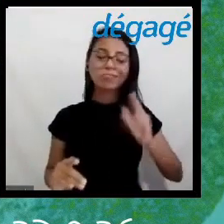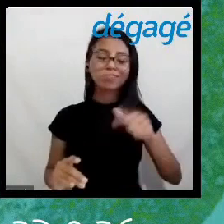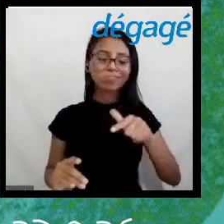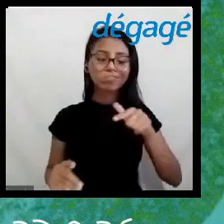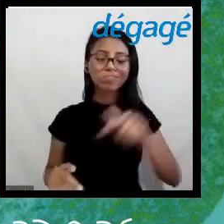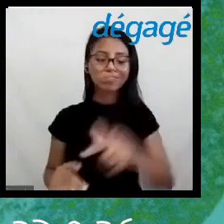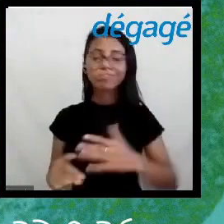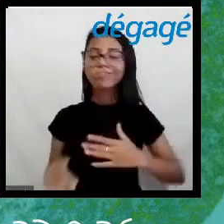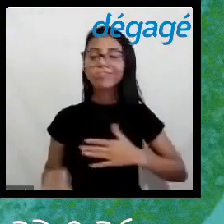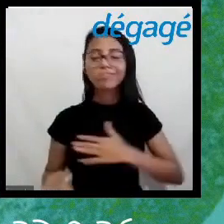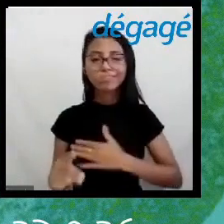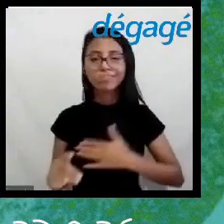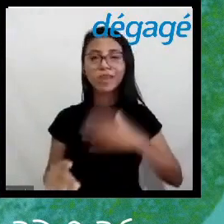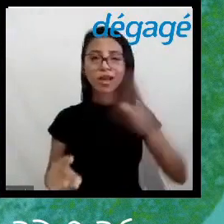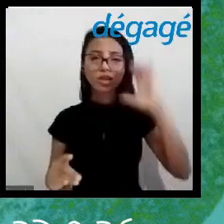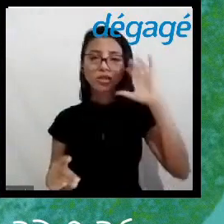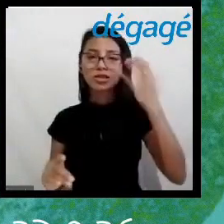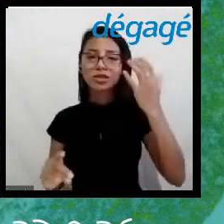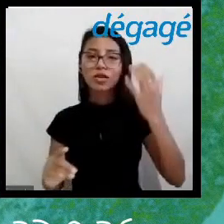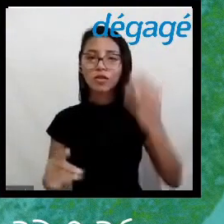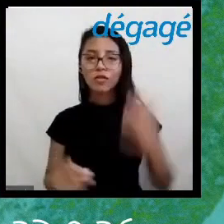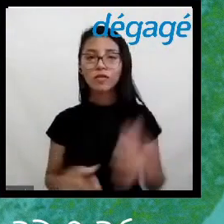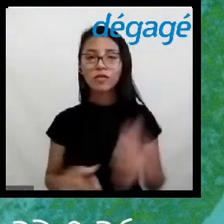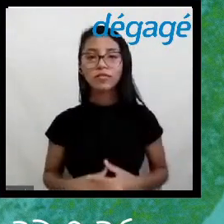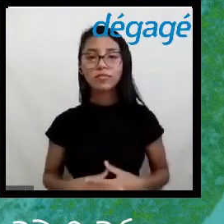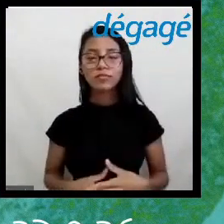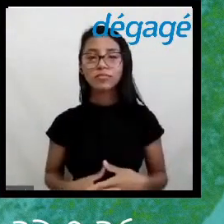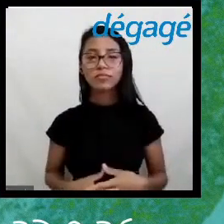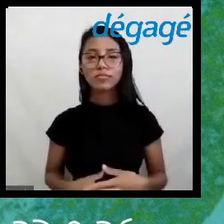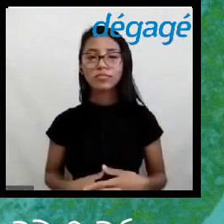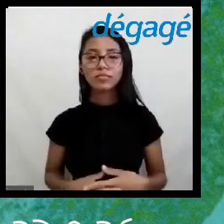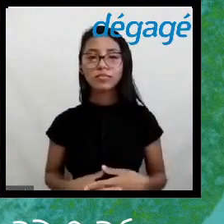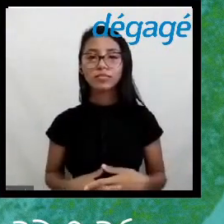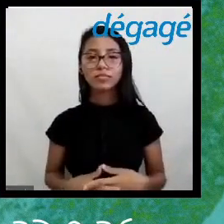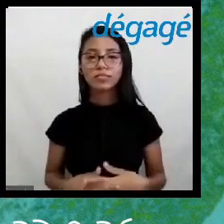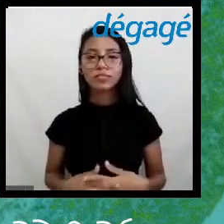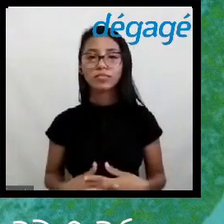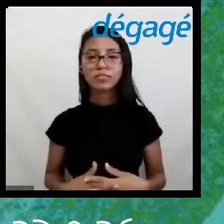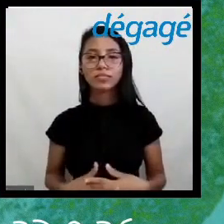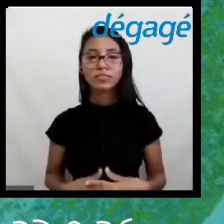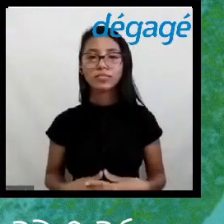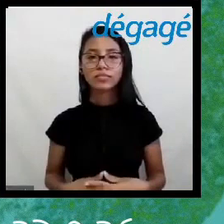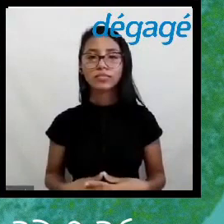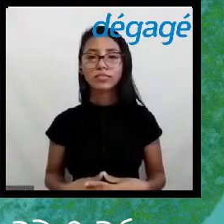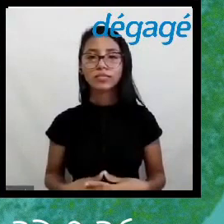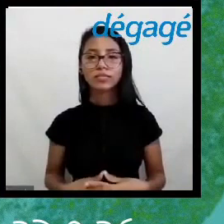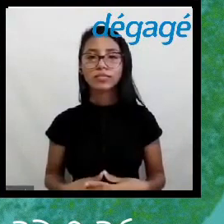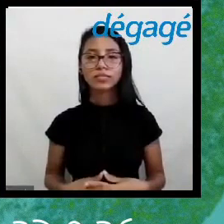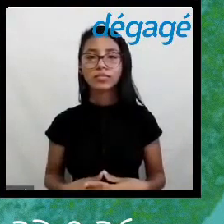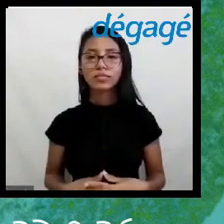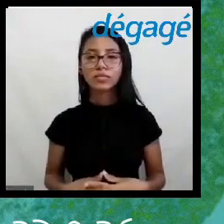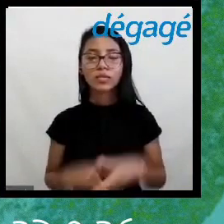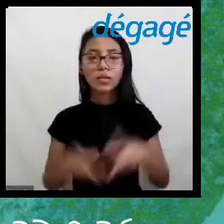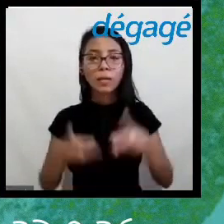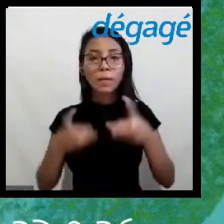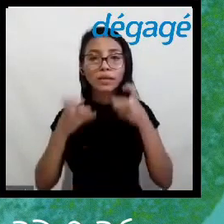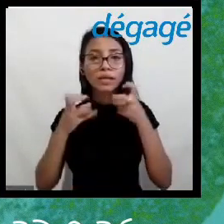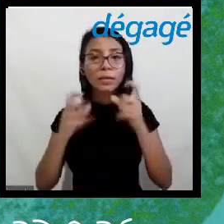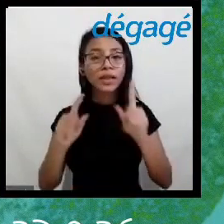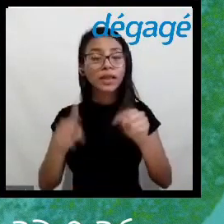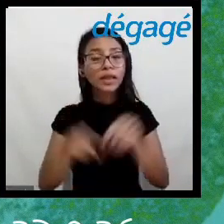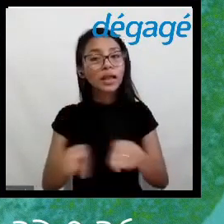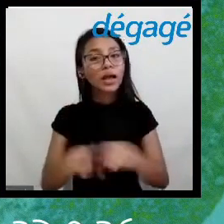e aí eu percebi uma coisa muito interessante, que era a questão da observação, por exemplo, de